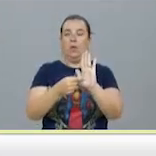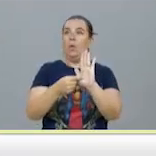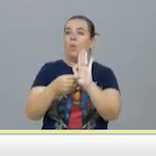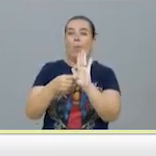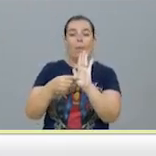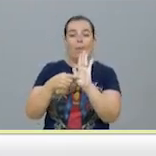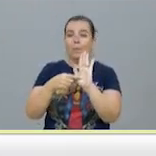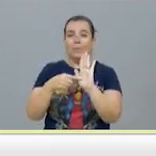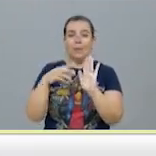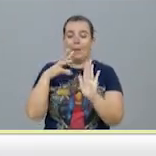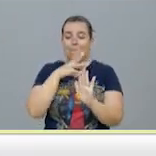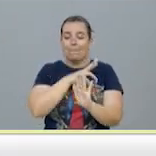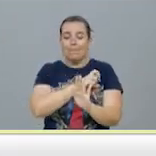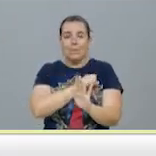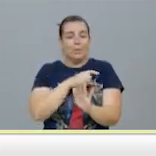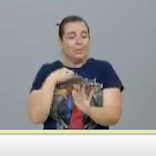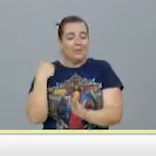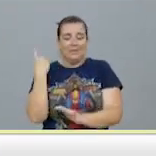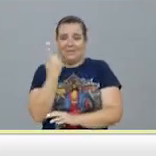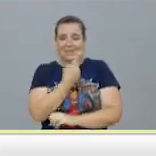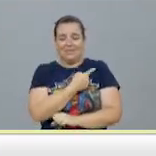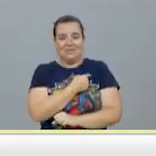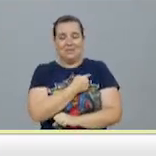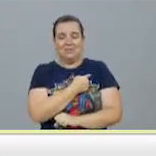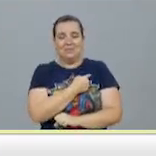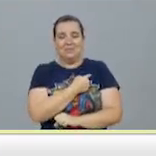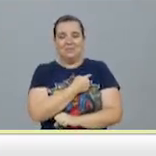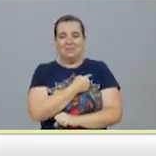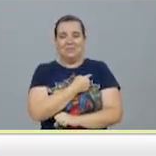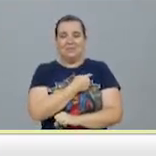conosco, e Ele diz: